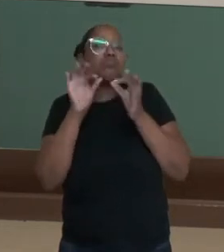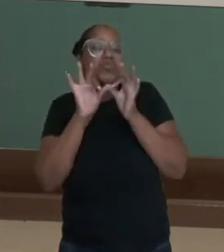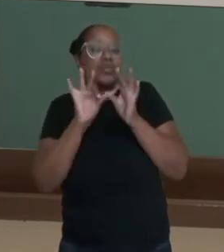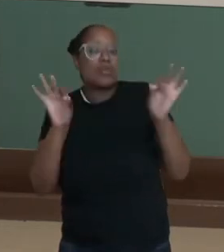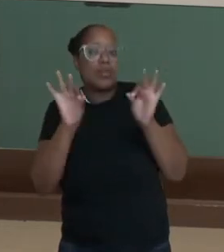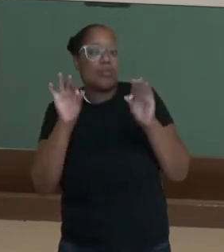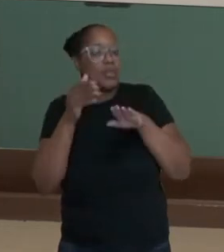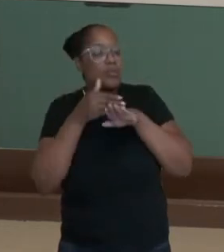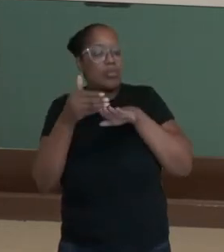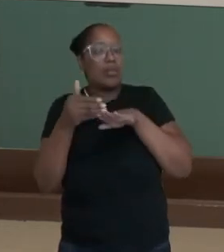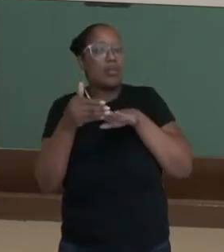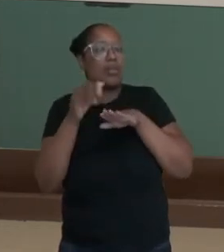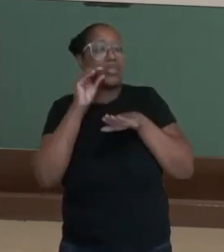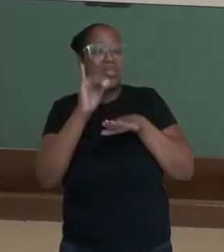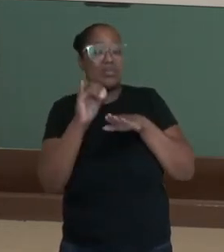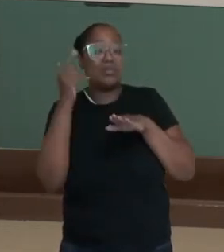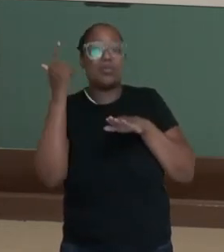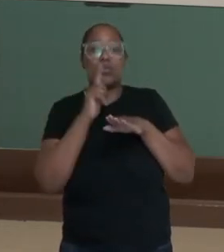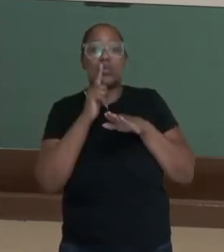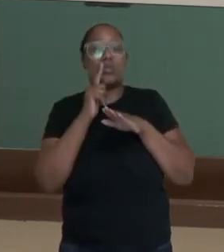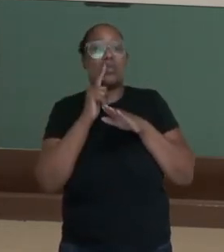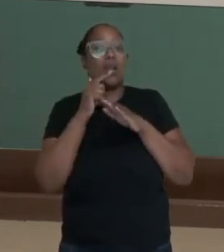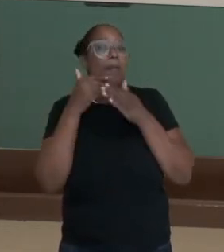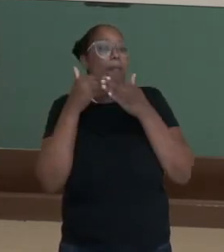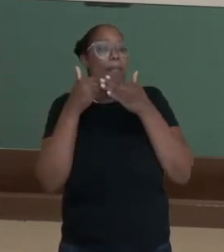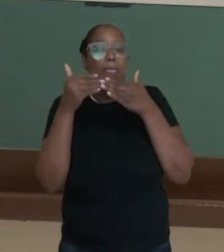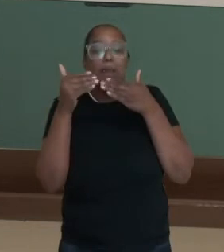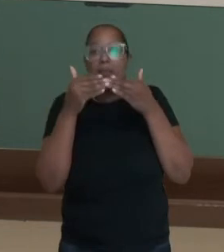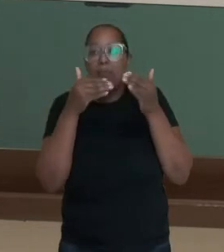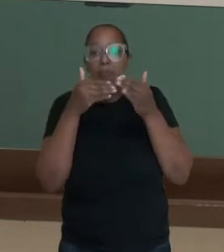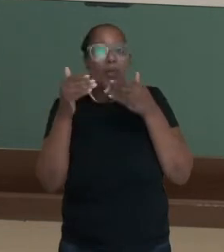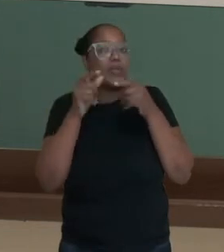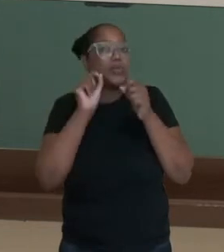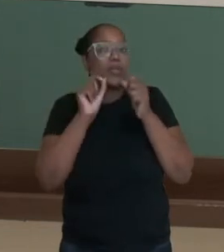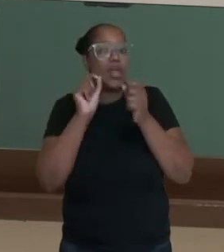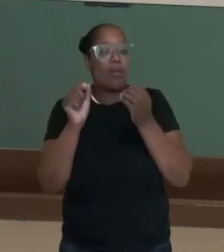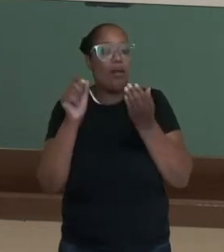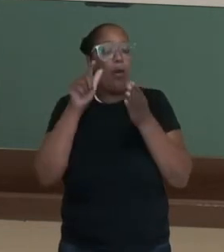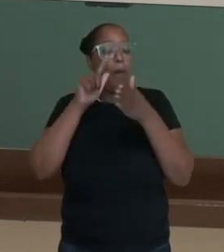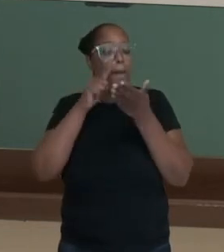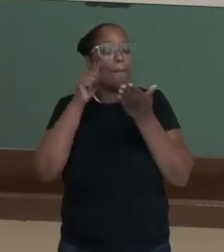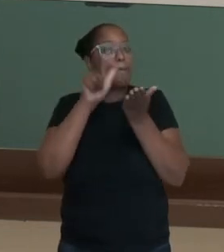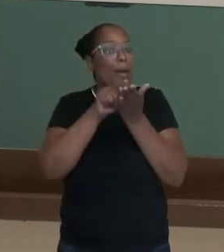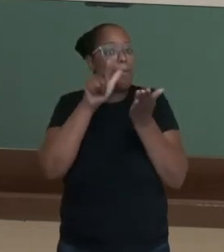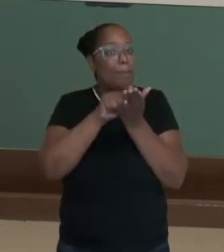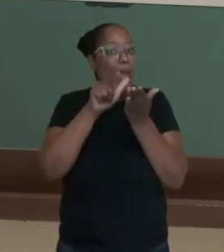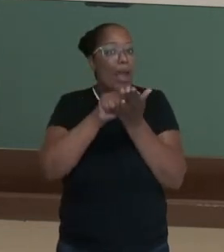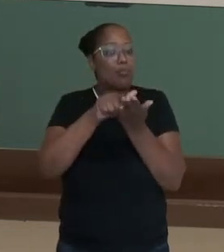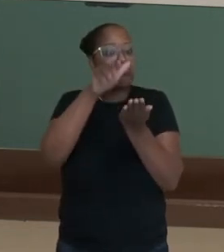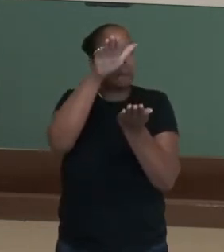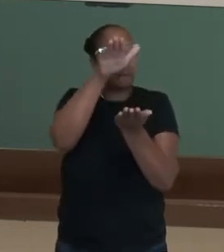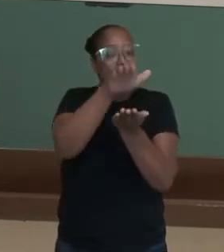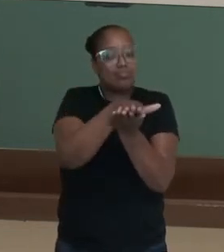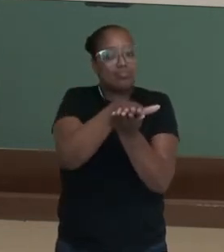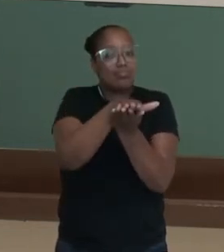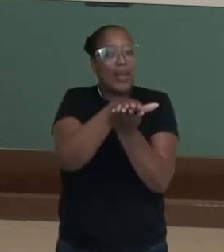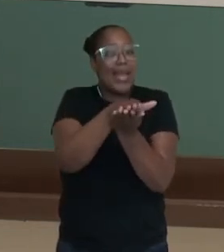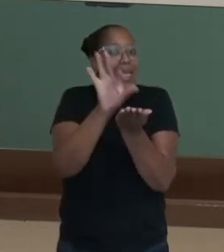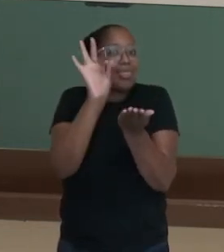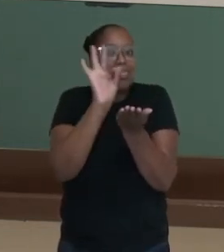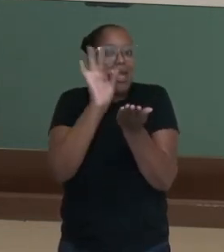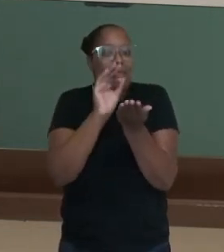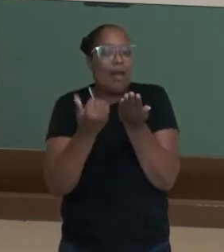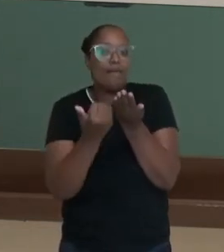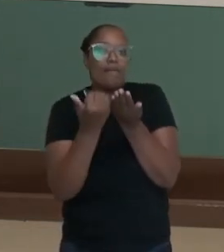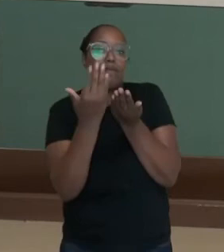eu conseguir, em qualquer face do poliedro, colocar a folha e não ficar nada fora dessa folha,